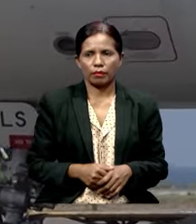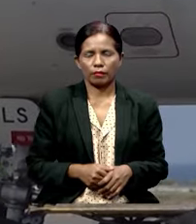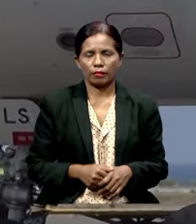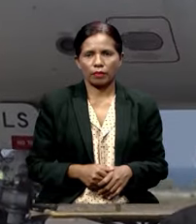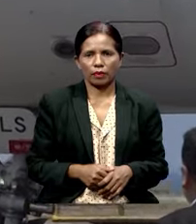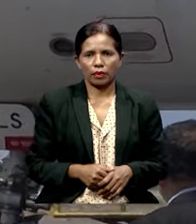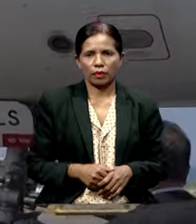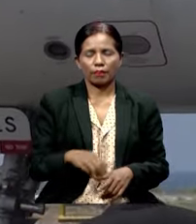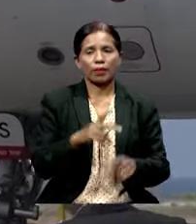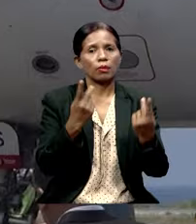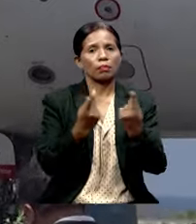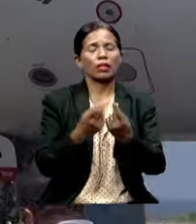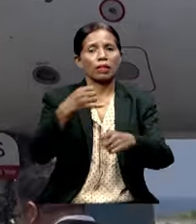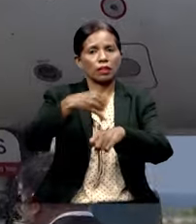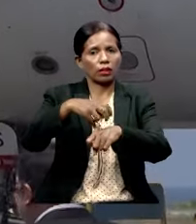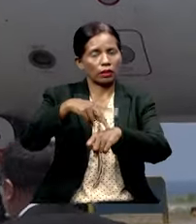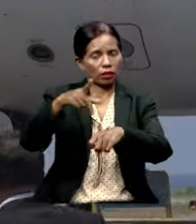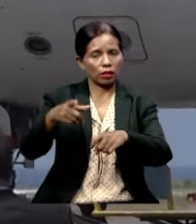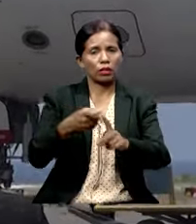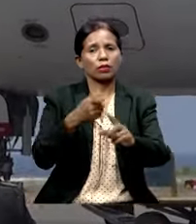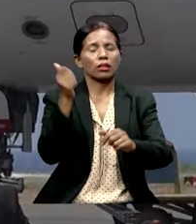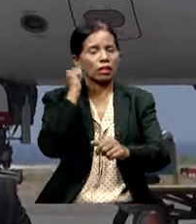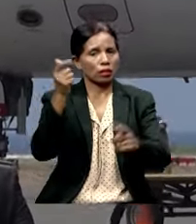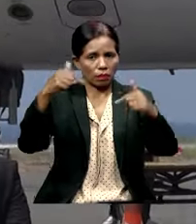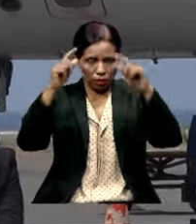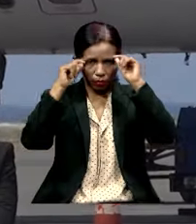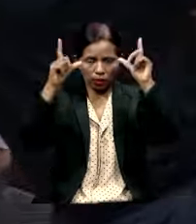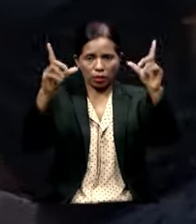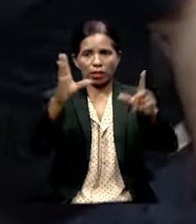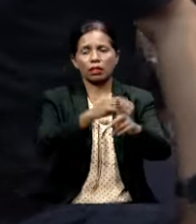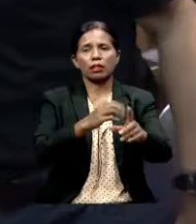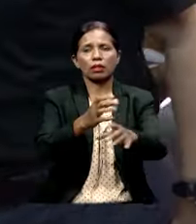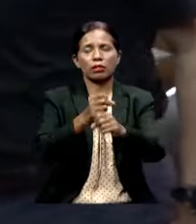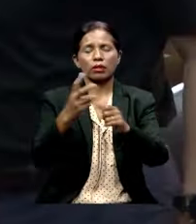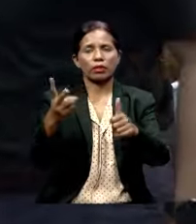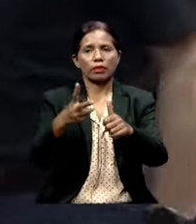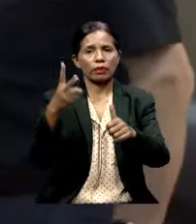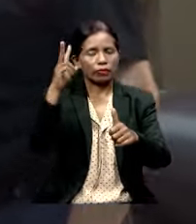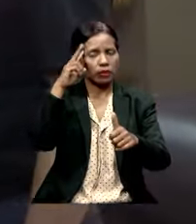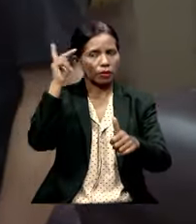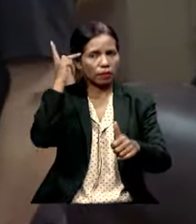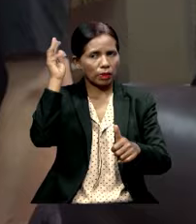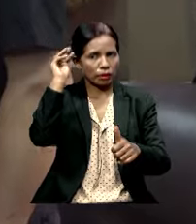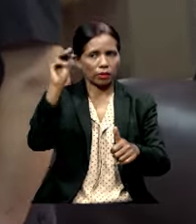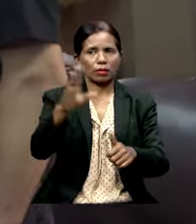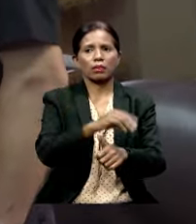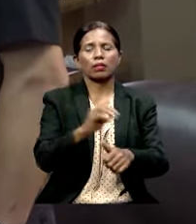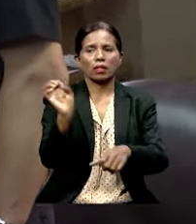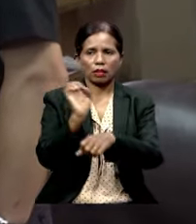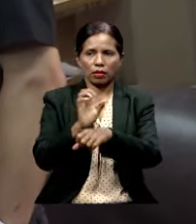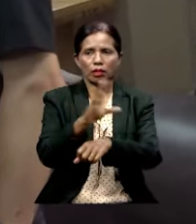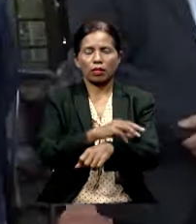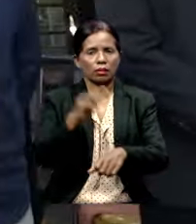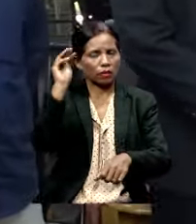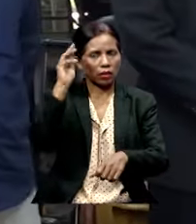Empresário internacional Sira Rússia-Ásia, to Timor-Leste, e a terça semana, né? Nebesimo direta, o vice-primeiro-ministro, ministro coordenador assunto econômico, no